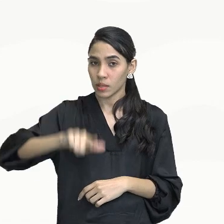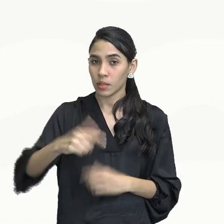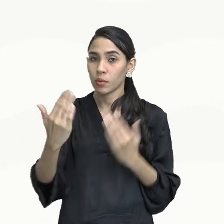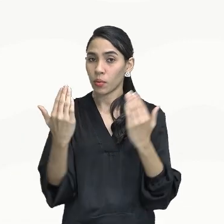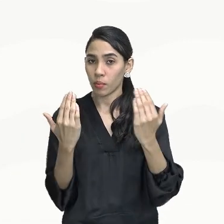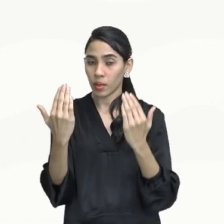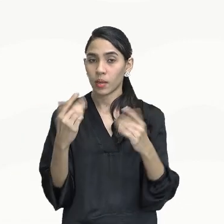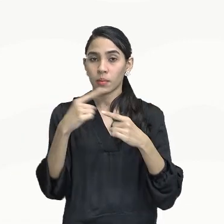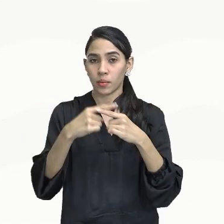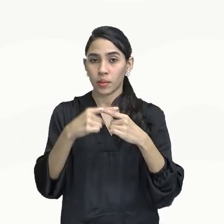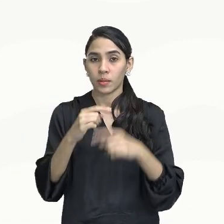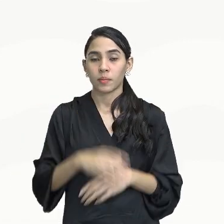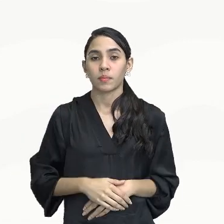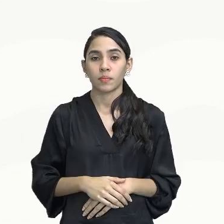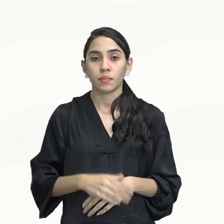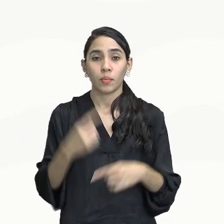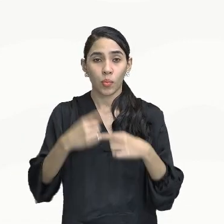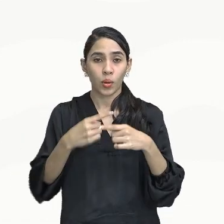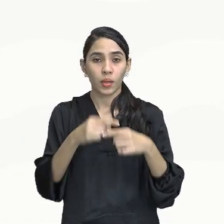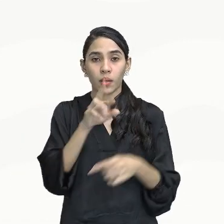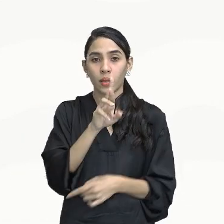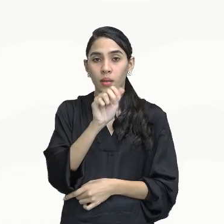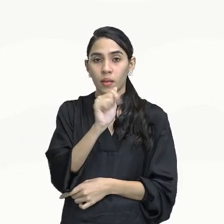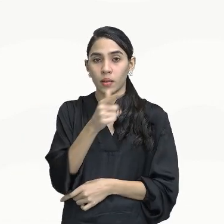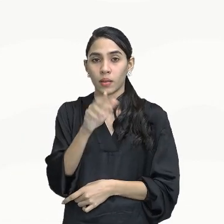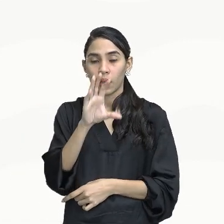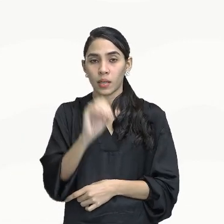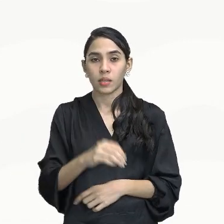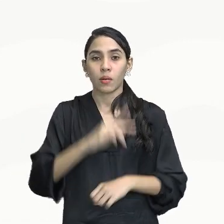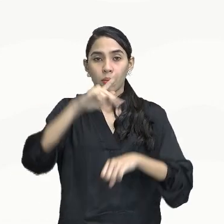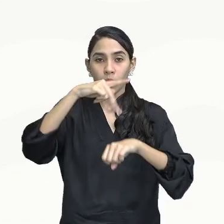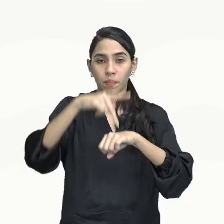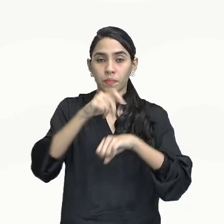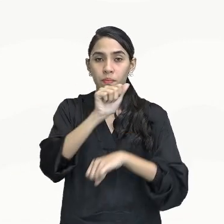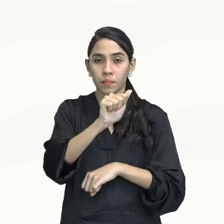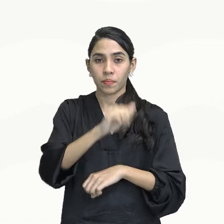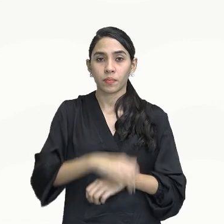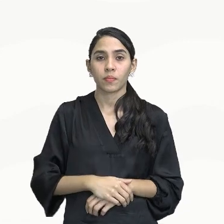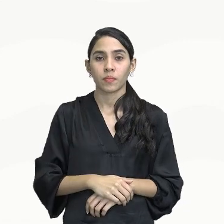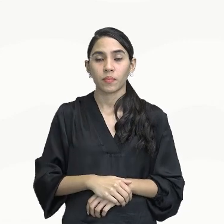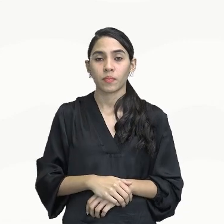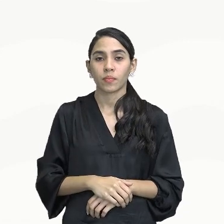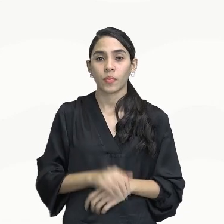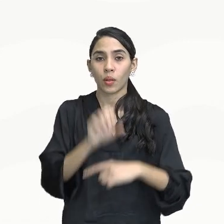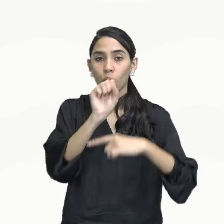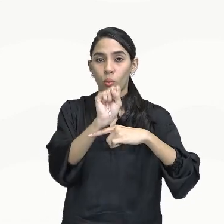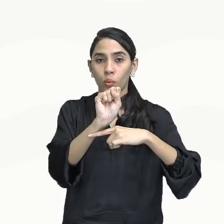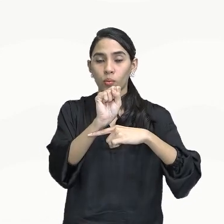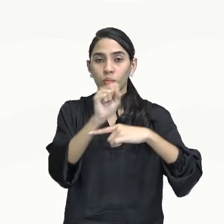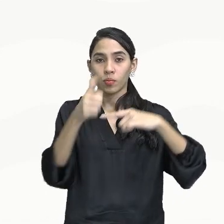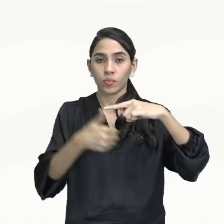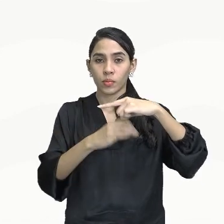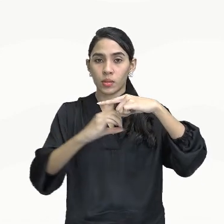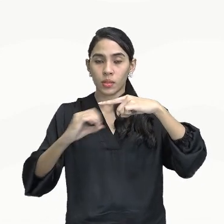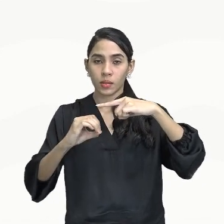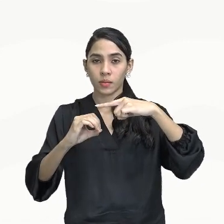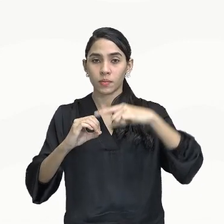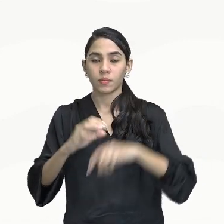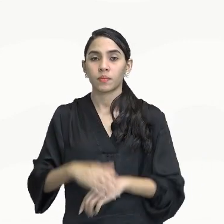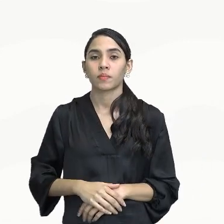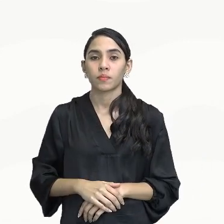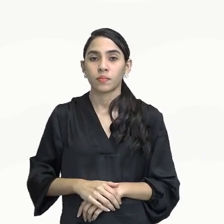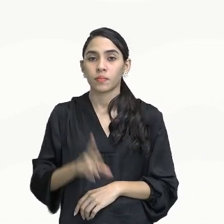comparar. Por quê? Porque a razão para o país A é 8 sobre 100. E a